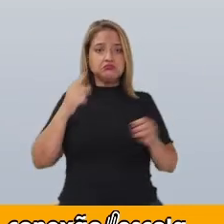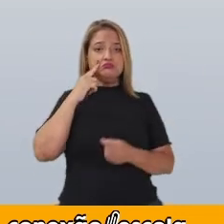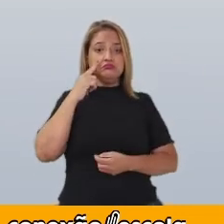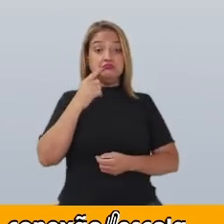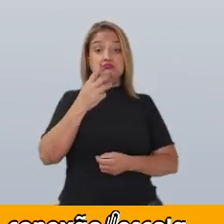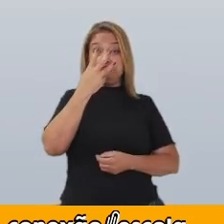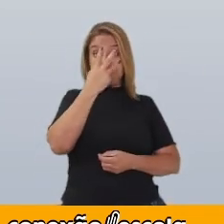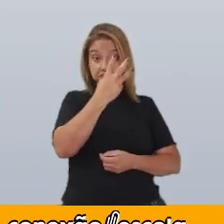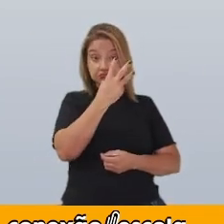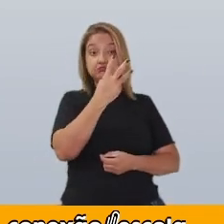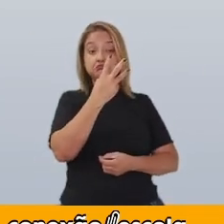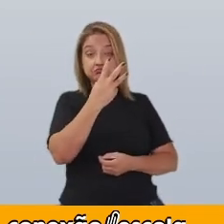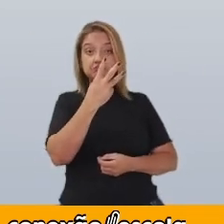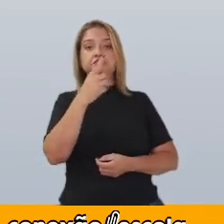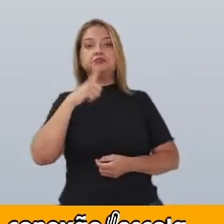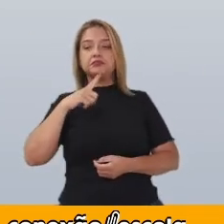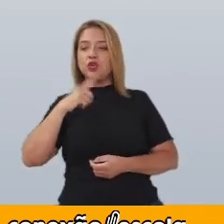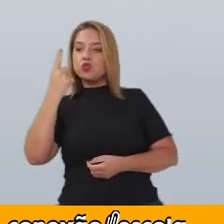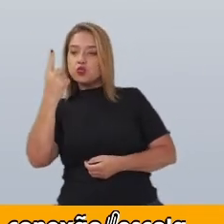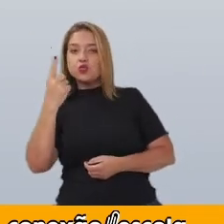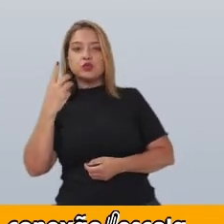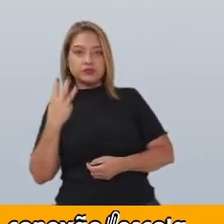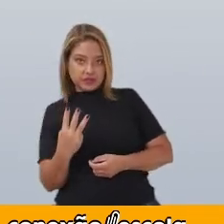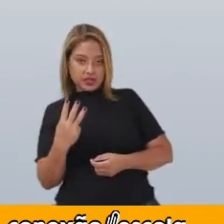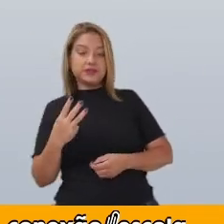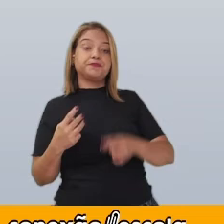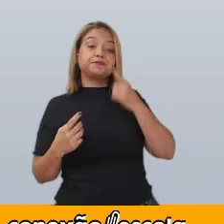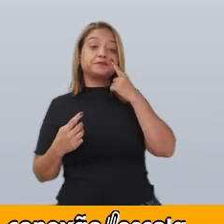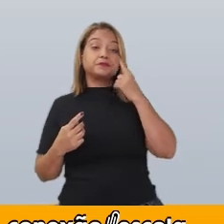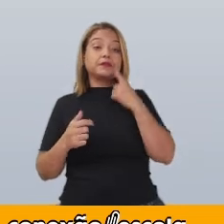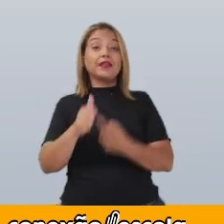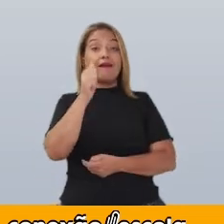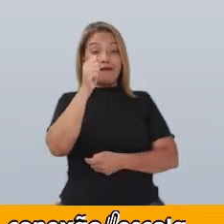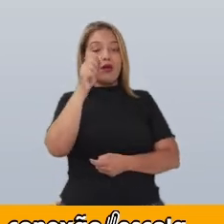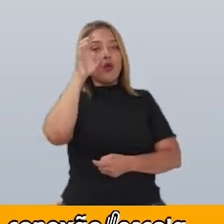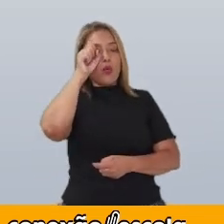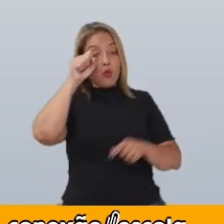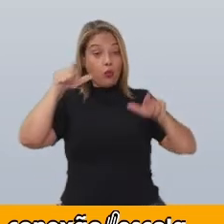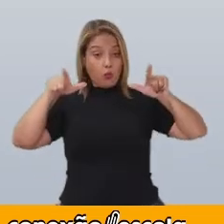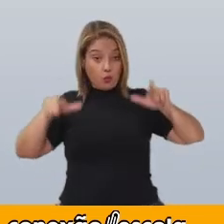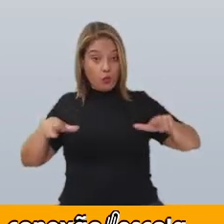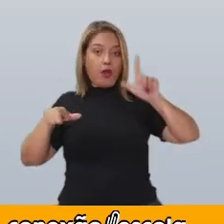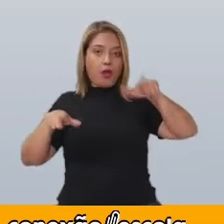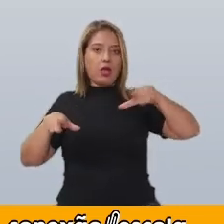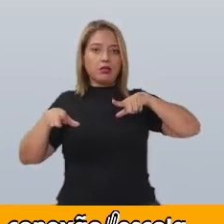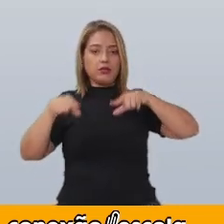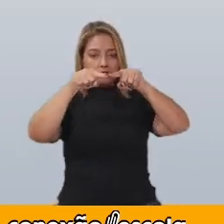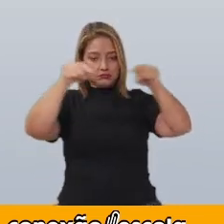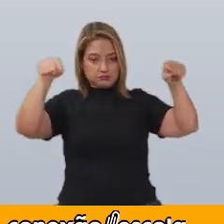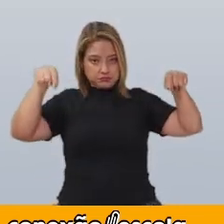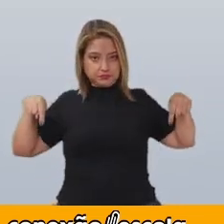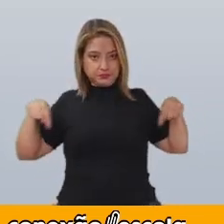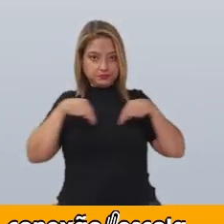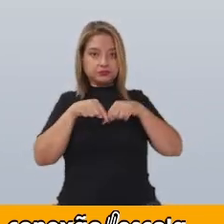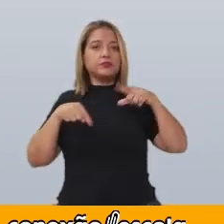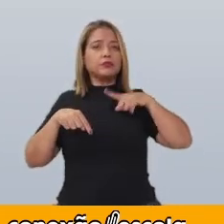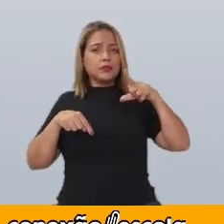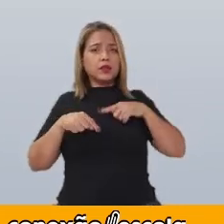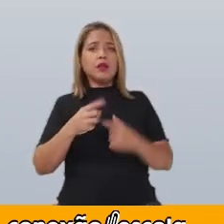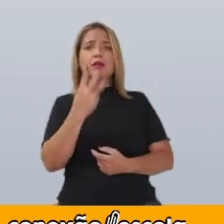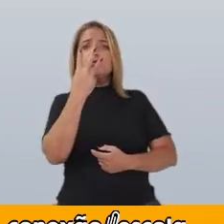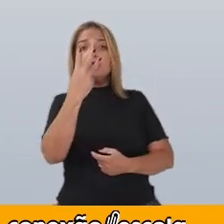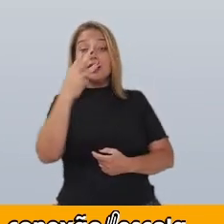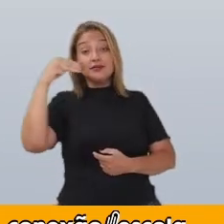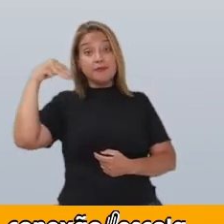por 3. Letra A. O quarto é uma região quadrada cujos lados medem